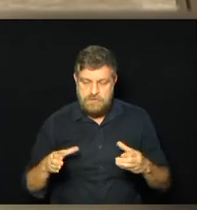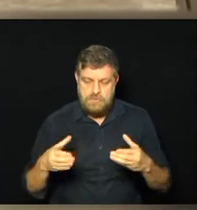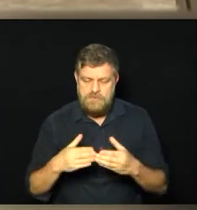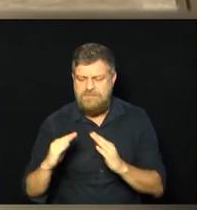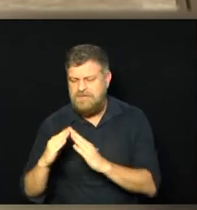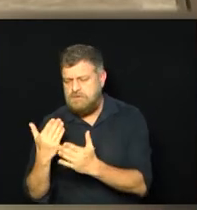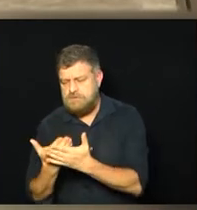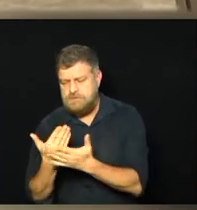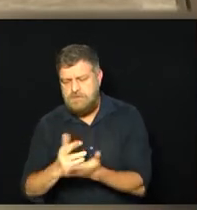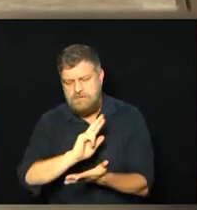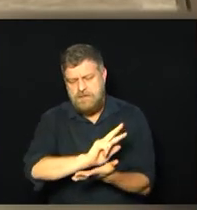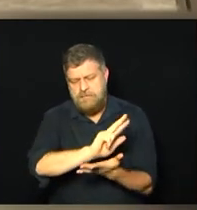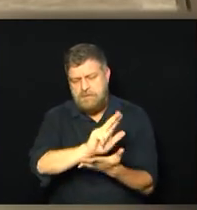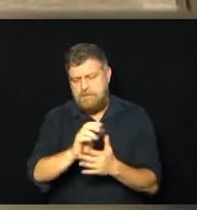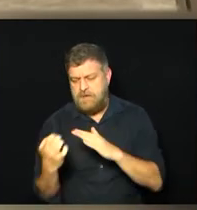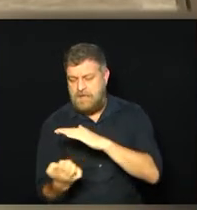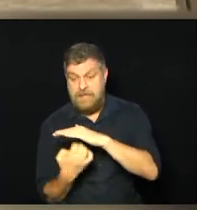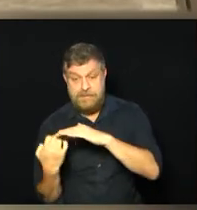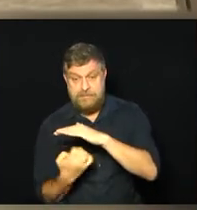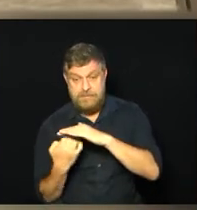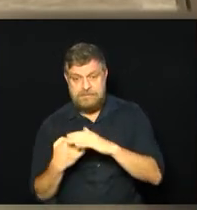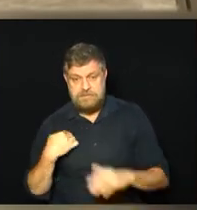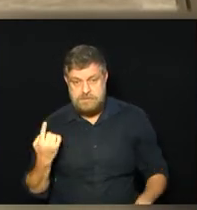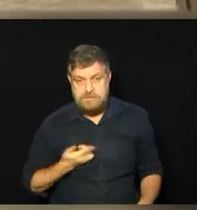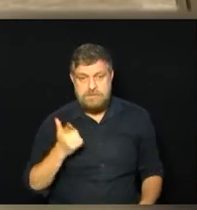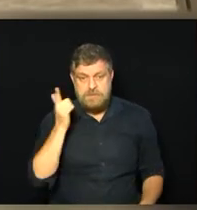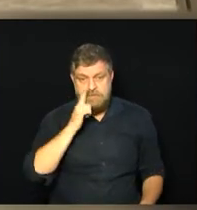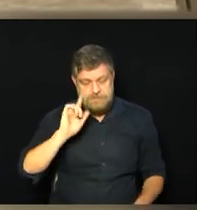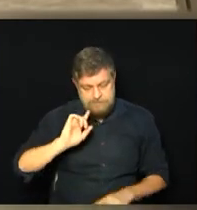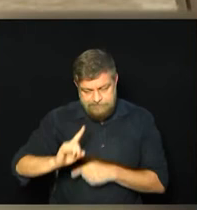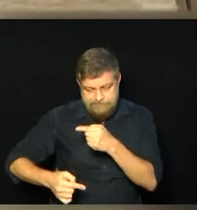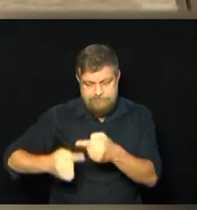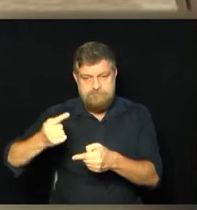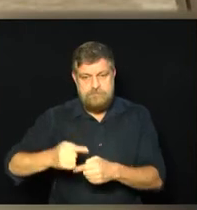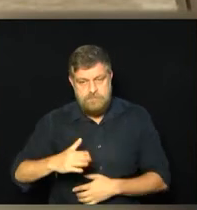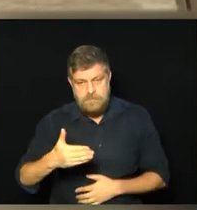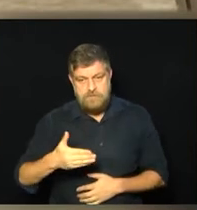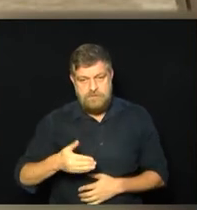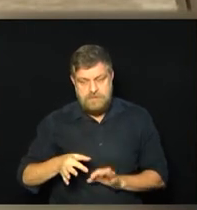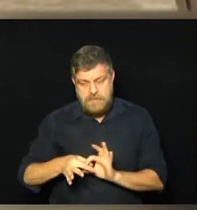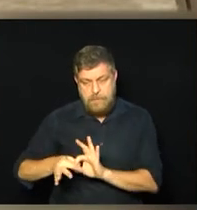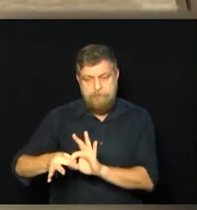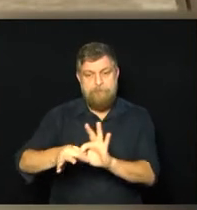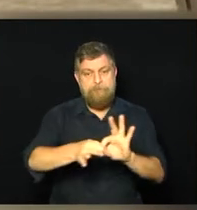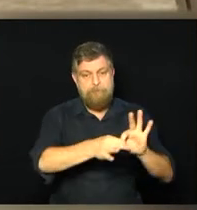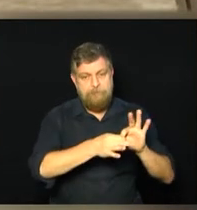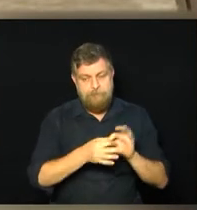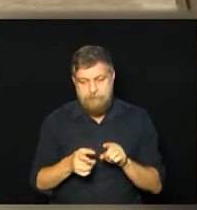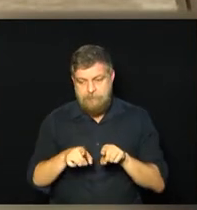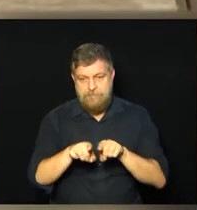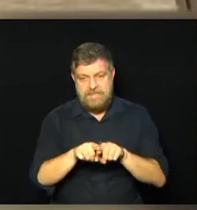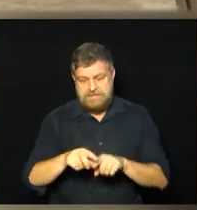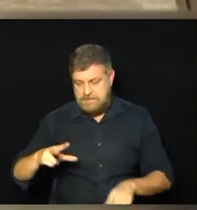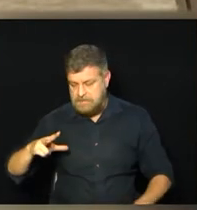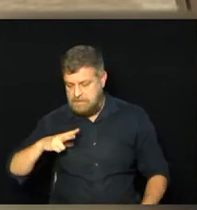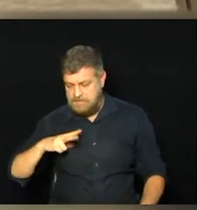escolas, pelas empresas da região. A gente consegue resultados quando tem essa parceria. Eu falo que é uma parceria público-privada, né? A gente